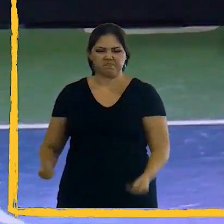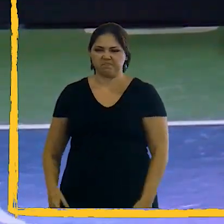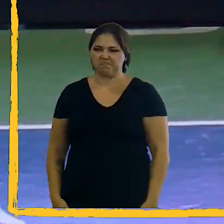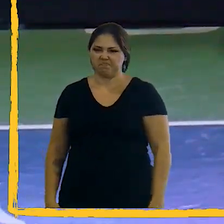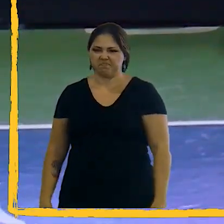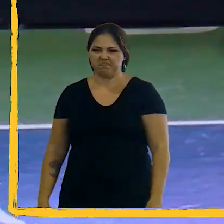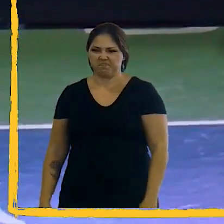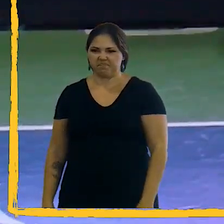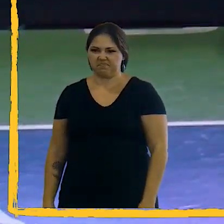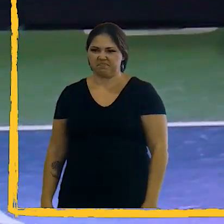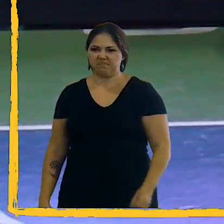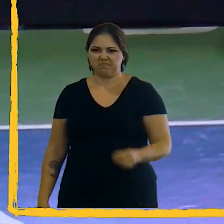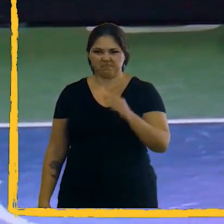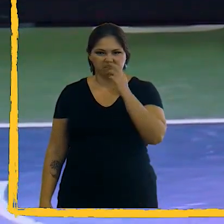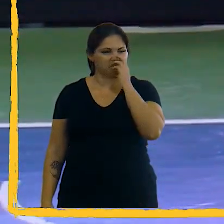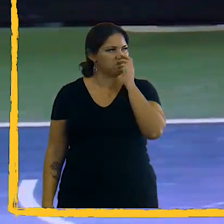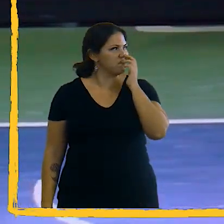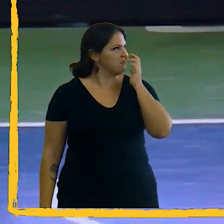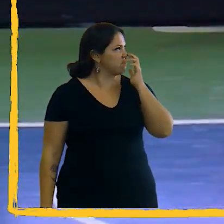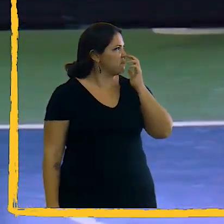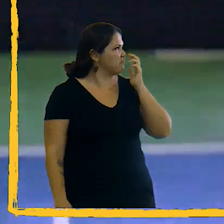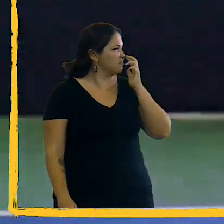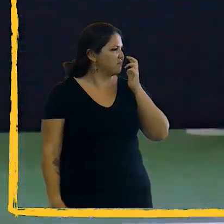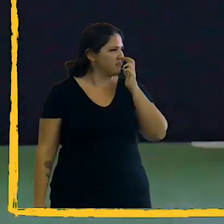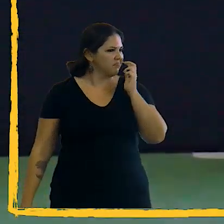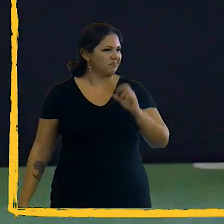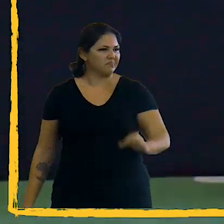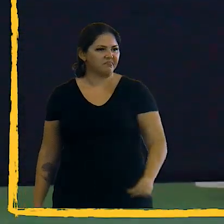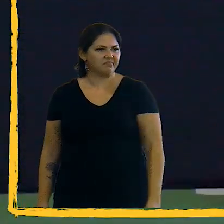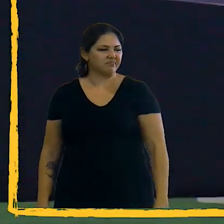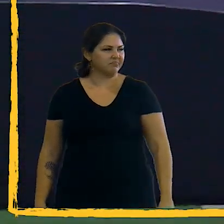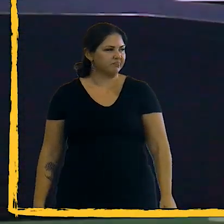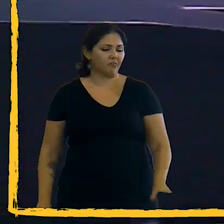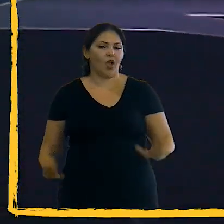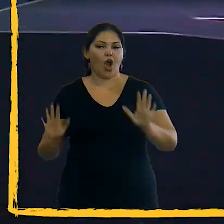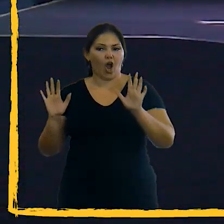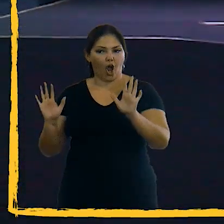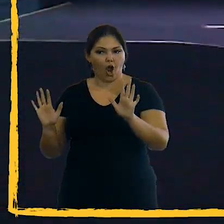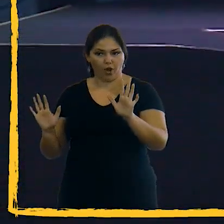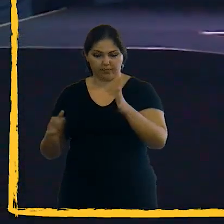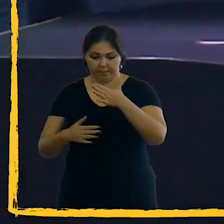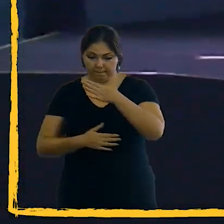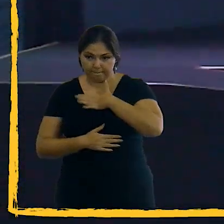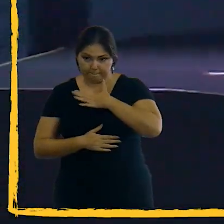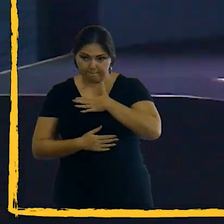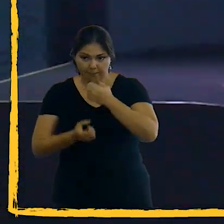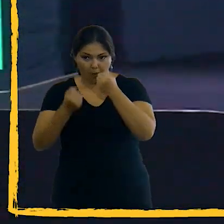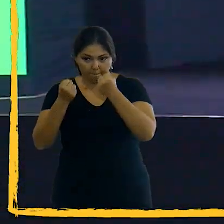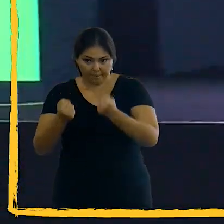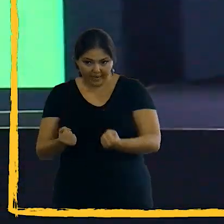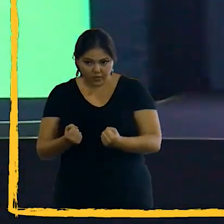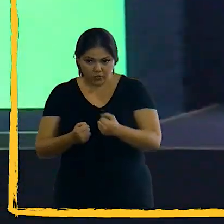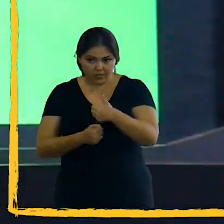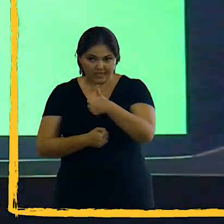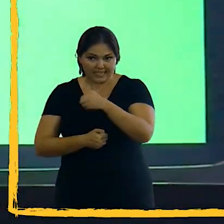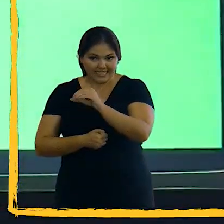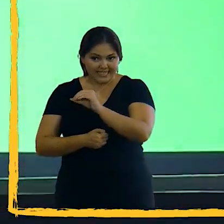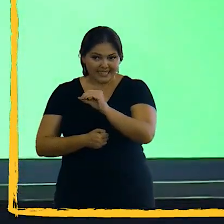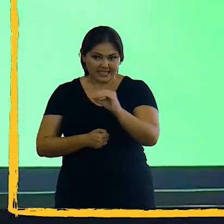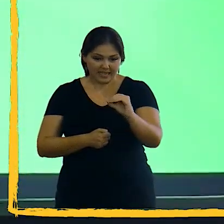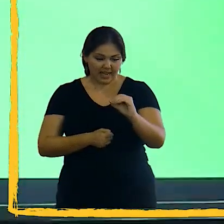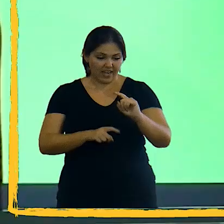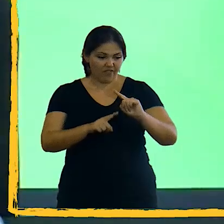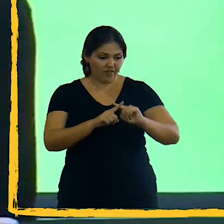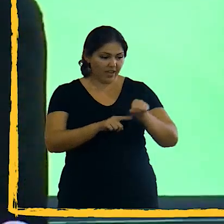outra coisa eu falei para você o seguinte eu multipliquei o meu peso pelo da Carla depois